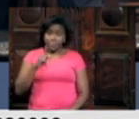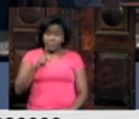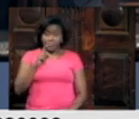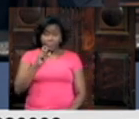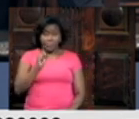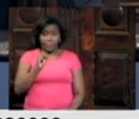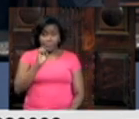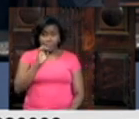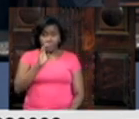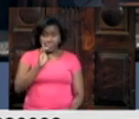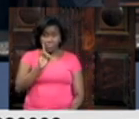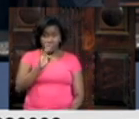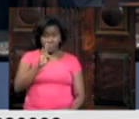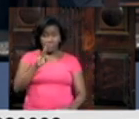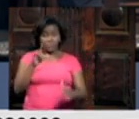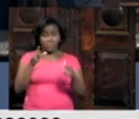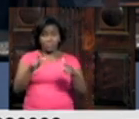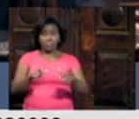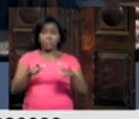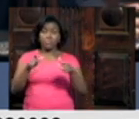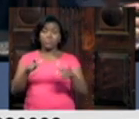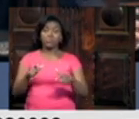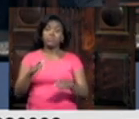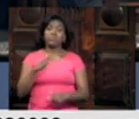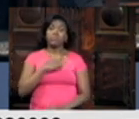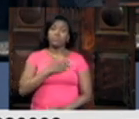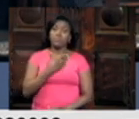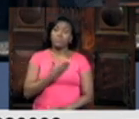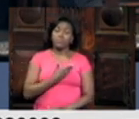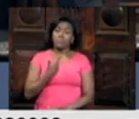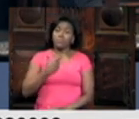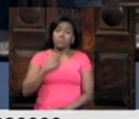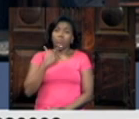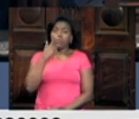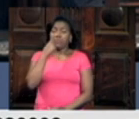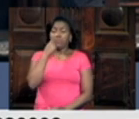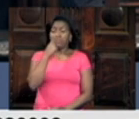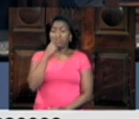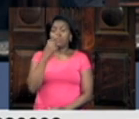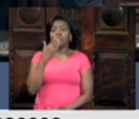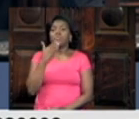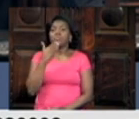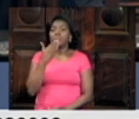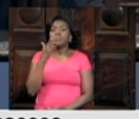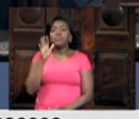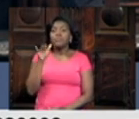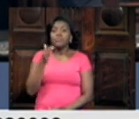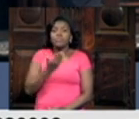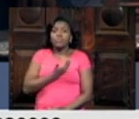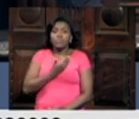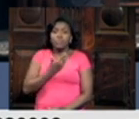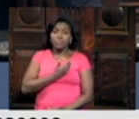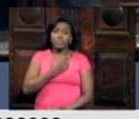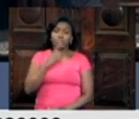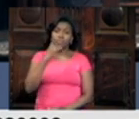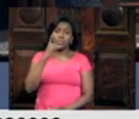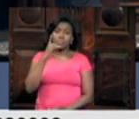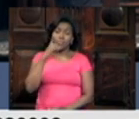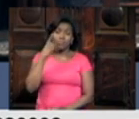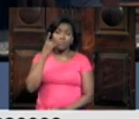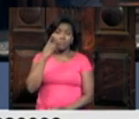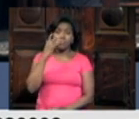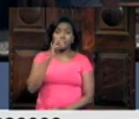PSDB, meu amigo, que eu não tenho intimidade, mas eu chamo de meu amigo, Otávio Leite, deputado federal. Olhe